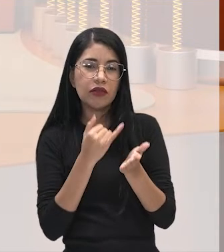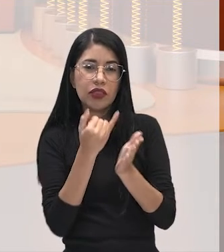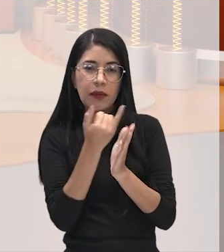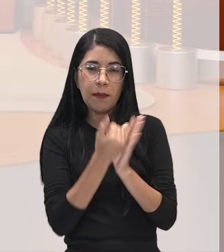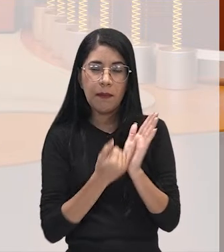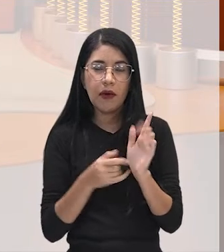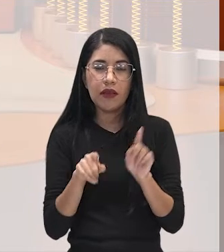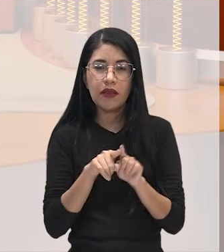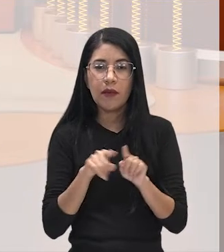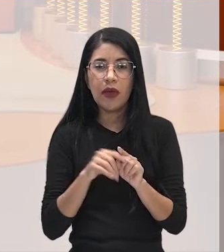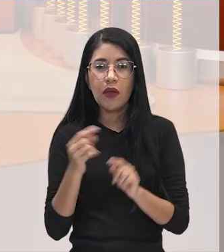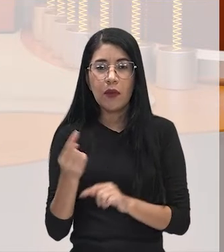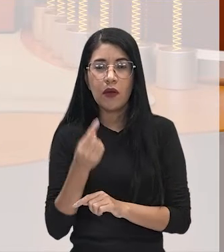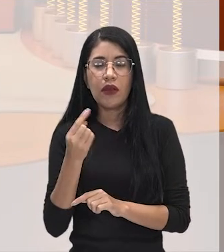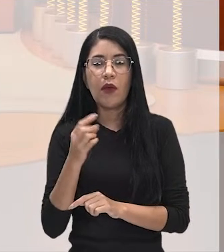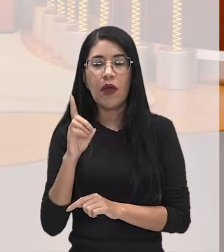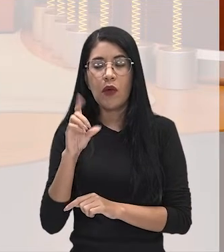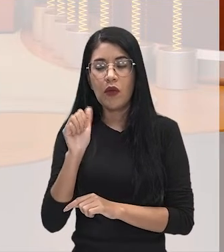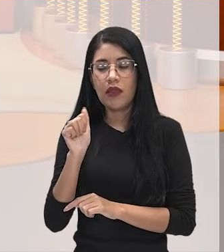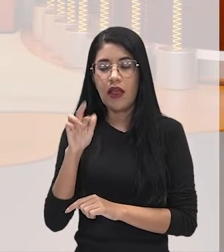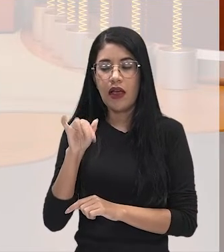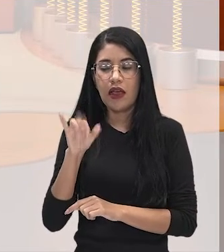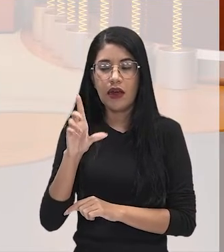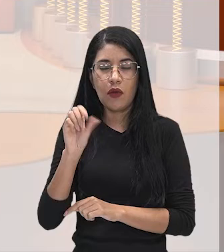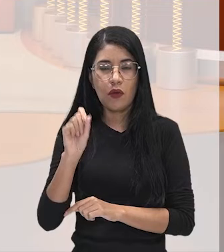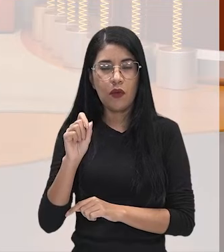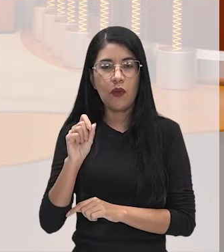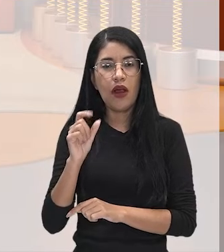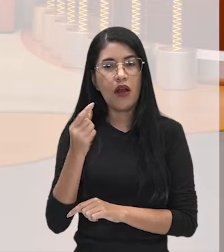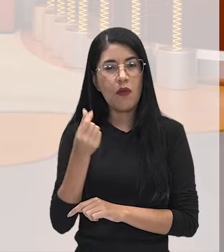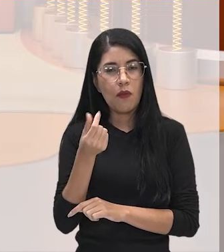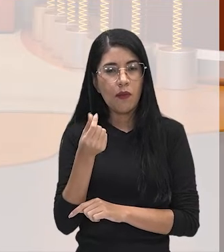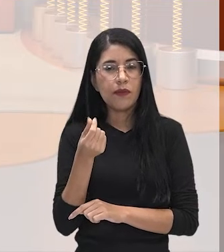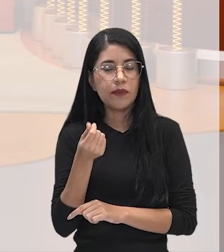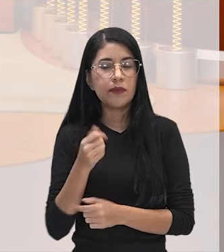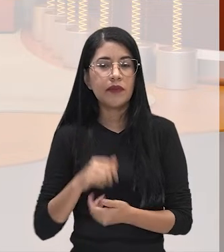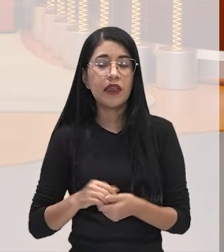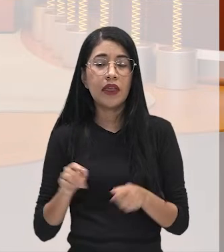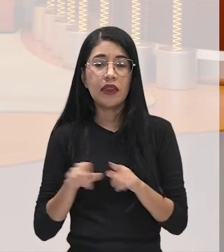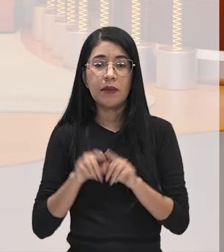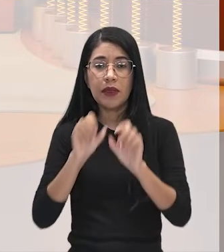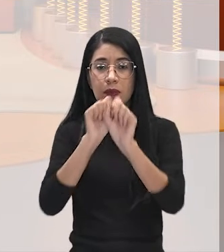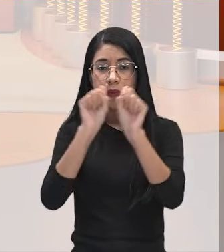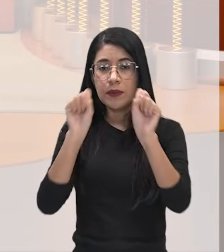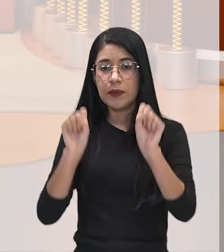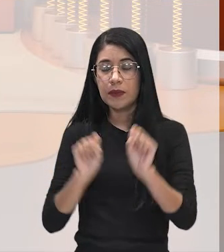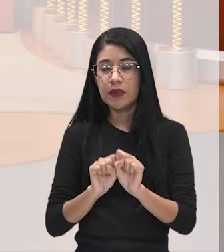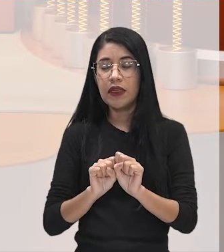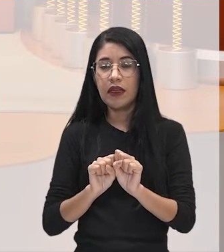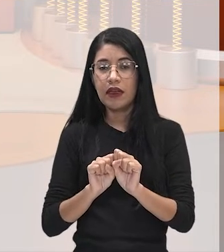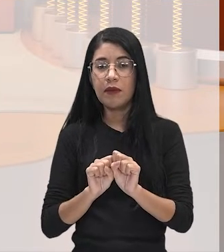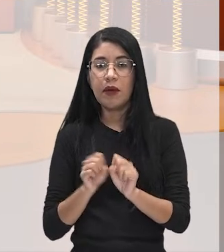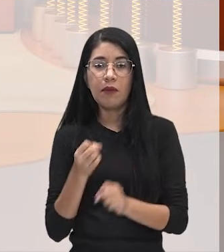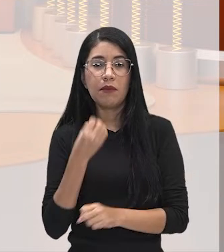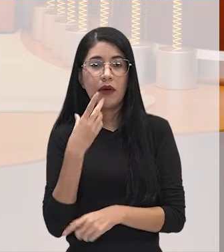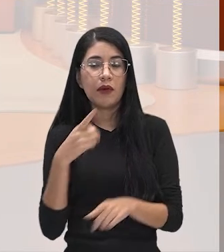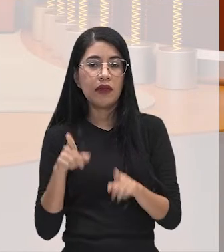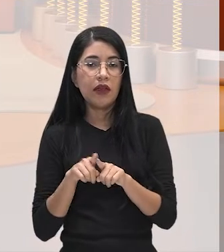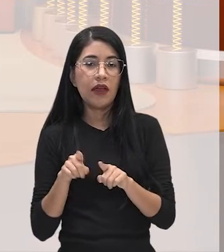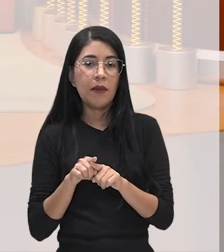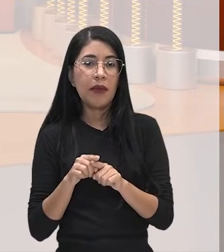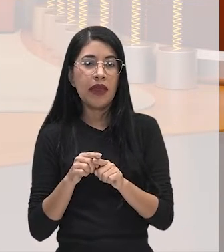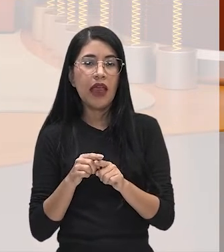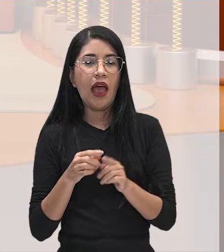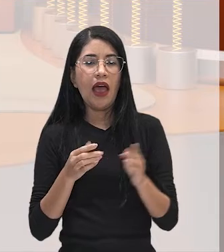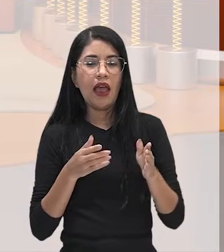moeda chamada de dárico, tá? Além disso, criou um eficiente sistema de estradas